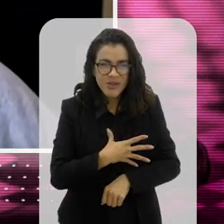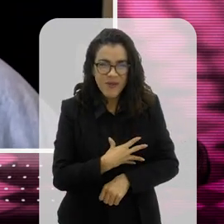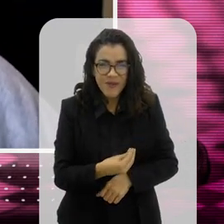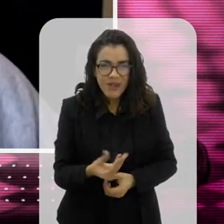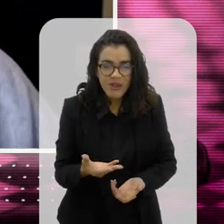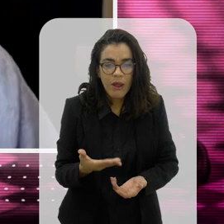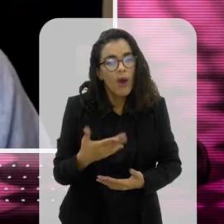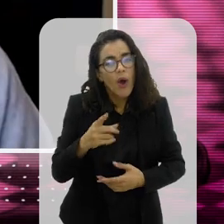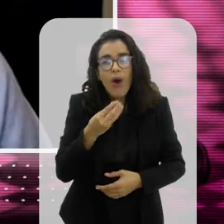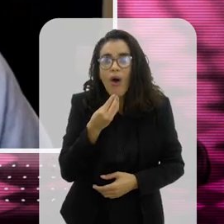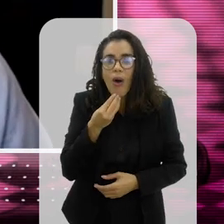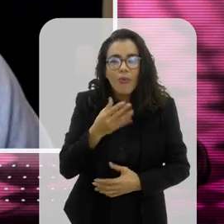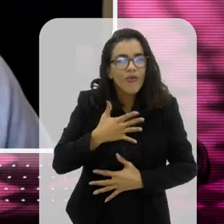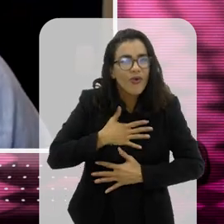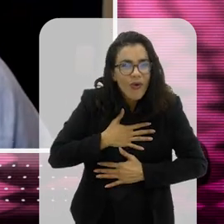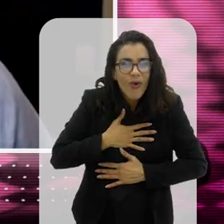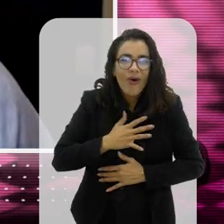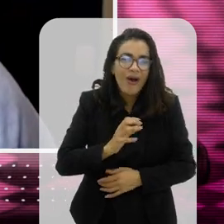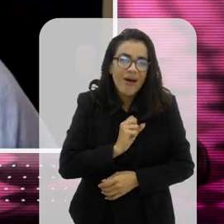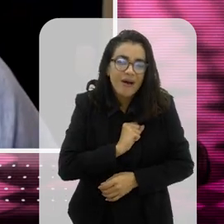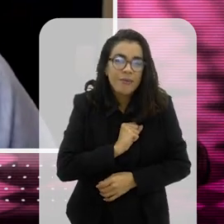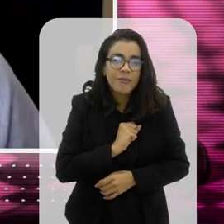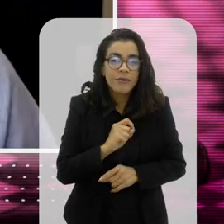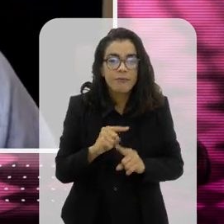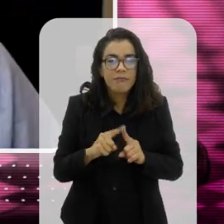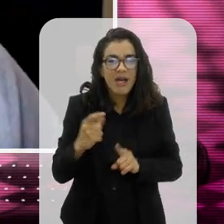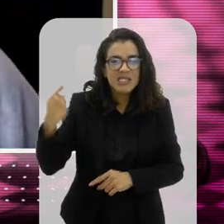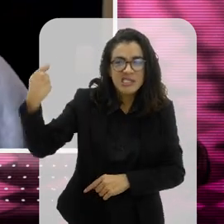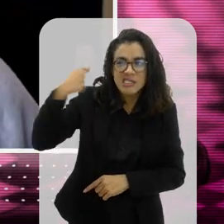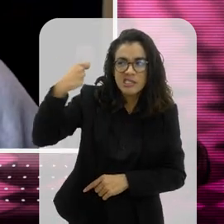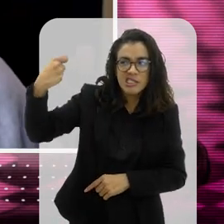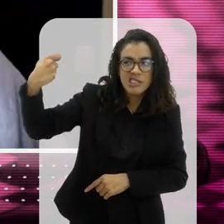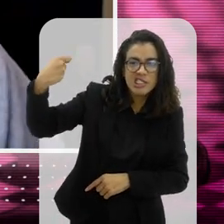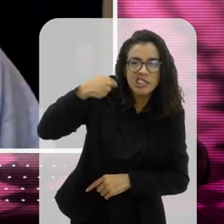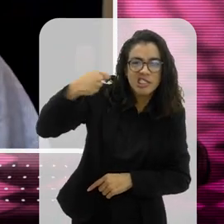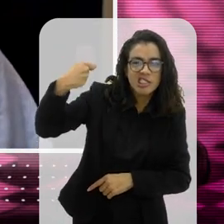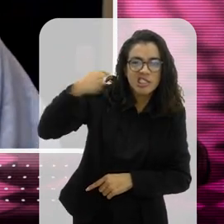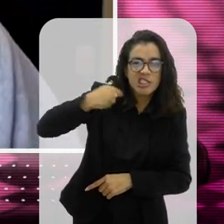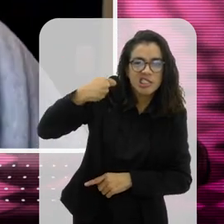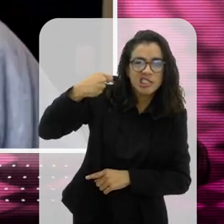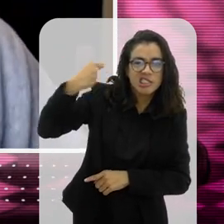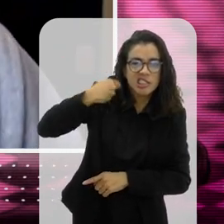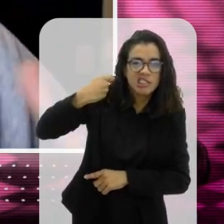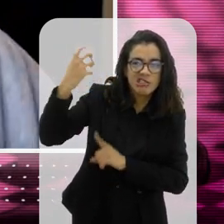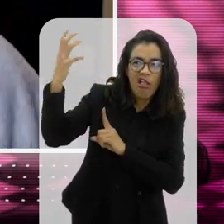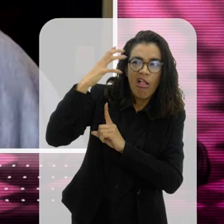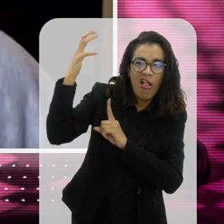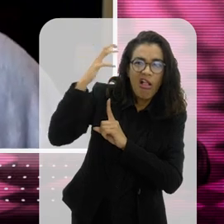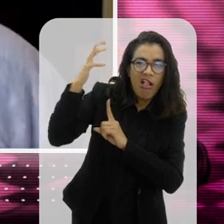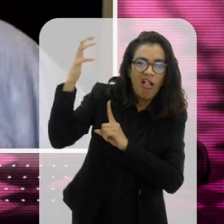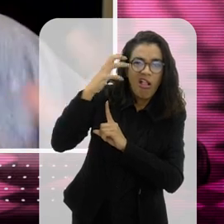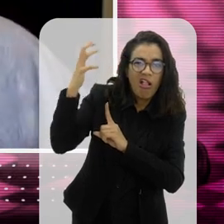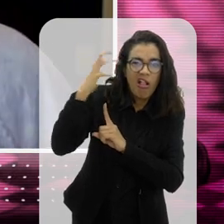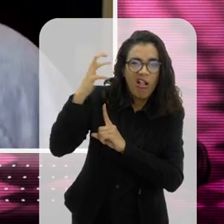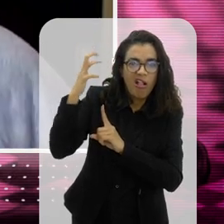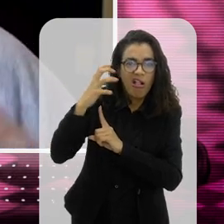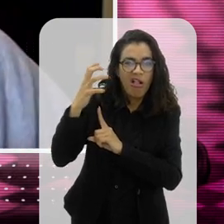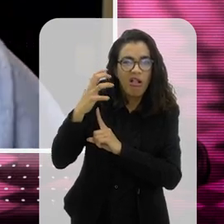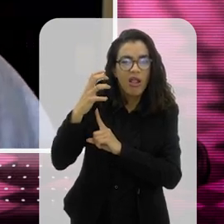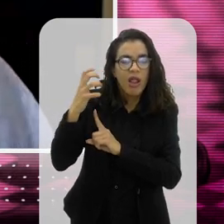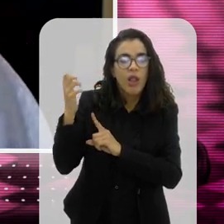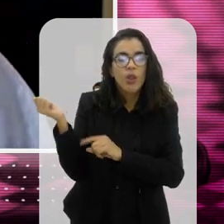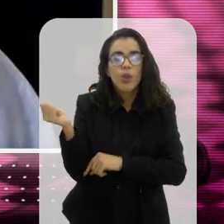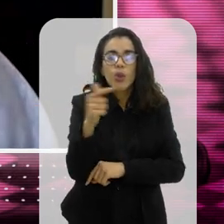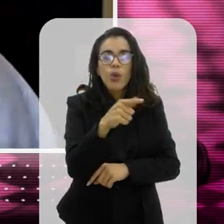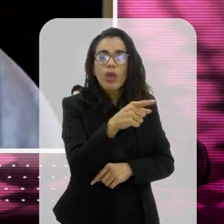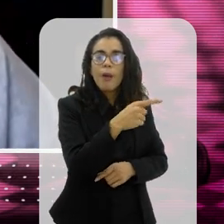dos seus filhos? Eu falo: claro que eu gosto, eu amo, mas quando é uma imposição, quando eu sei que é muito mais para mim, né? Sobrecarga é muito maior